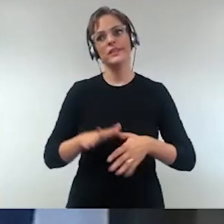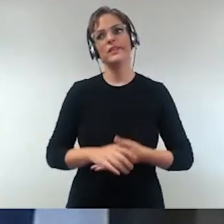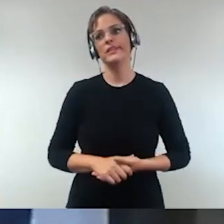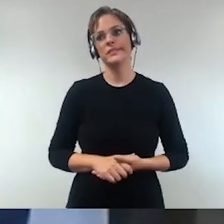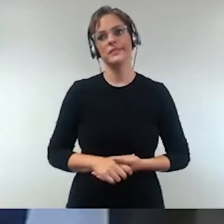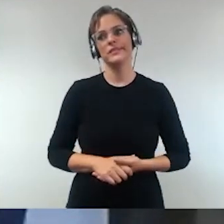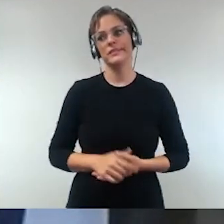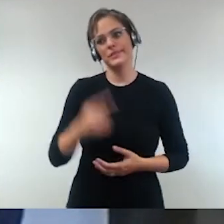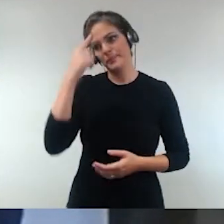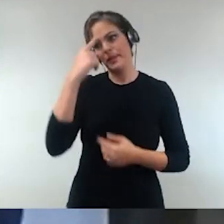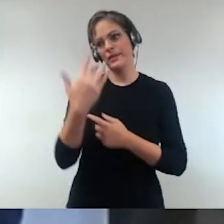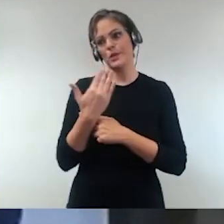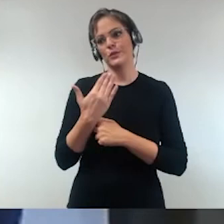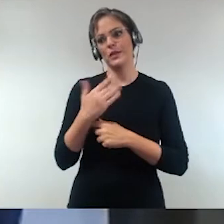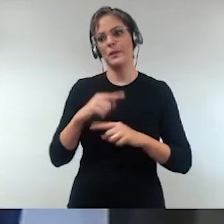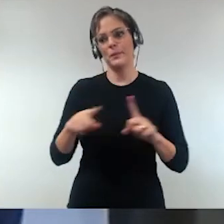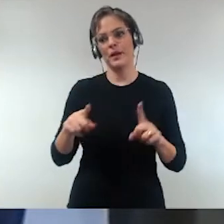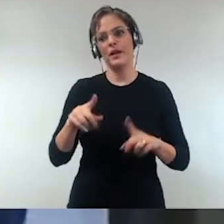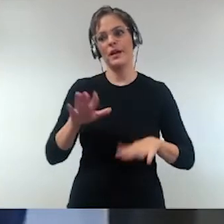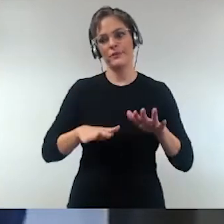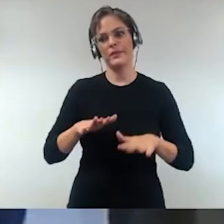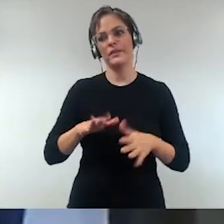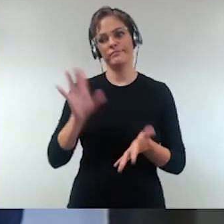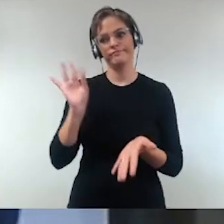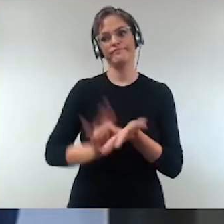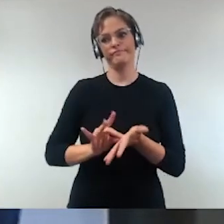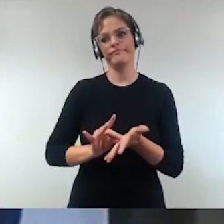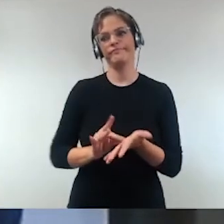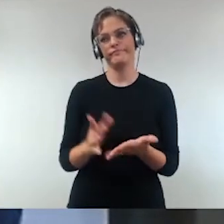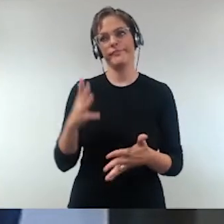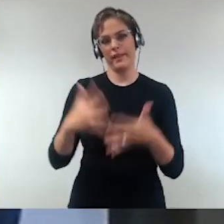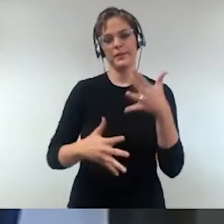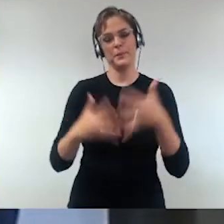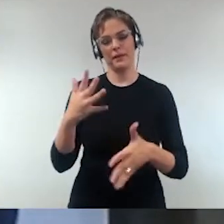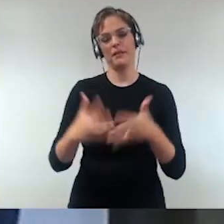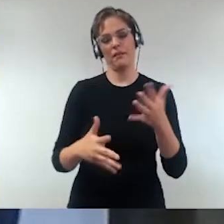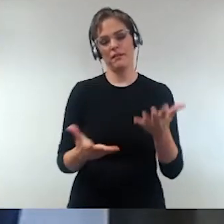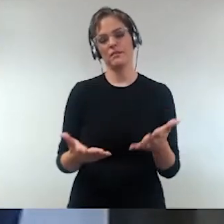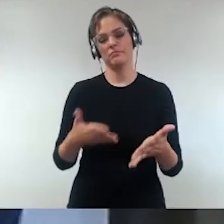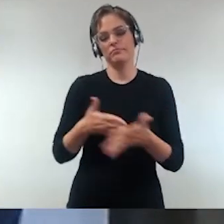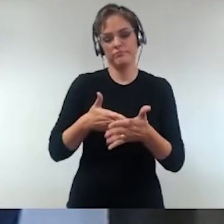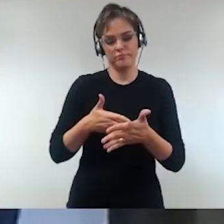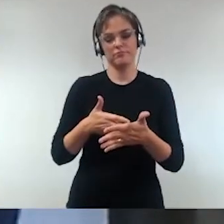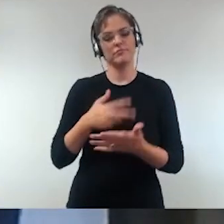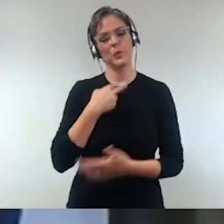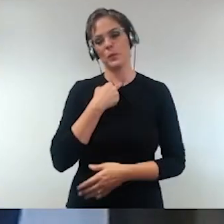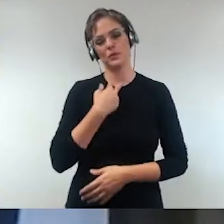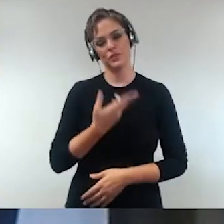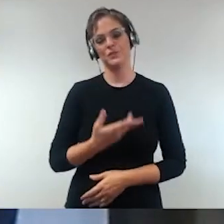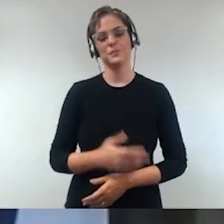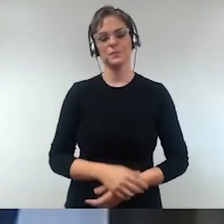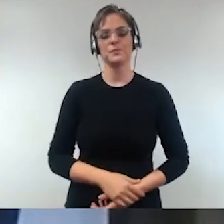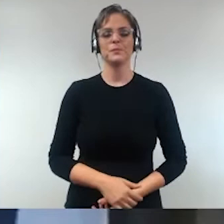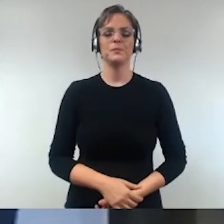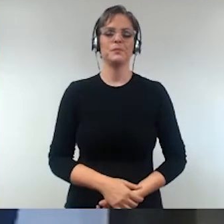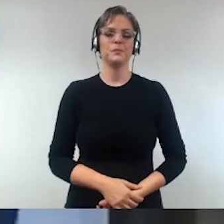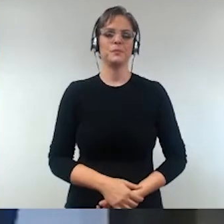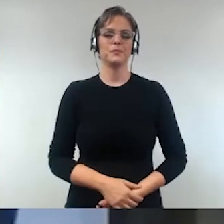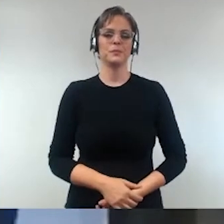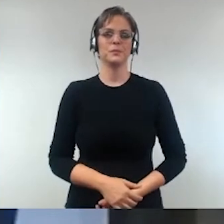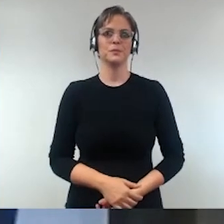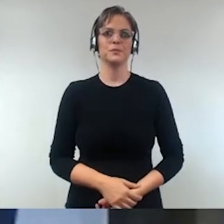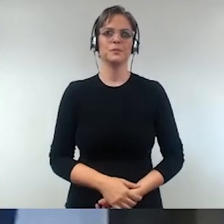nos ajudar, mas, por vezes, ela acaba sendo um obstáculo, e não pode ser, né? E, claro,